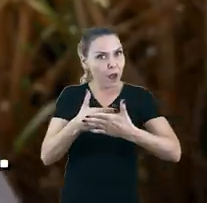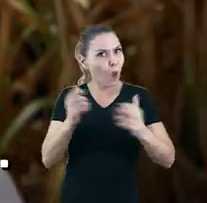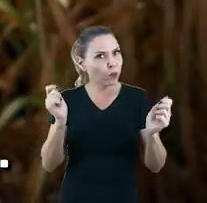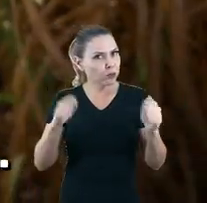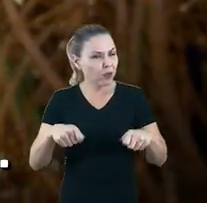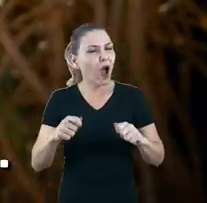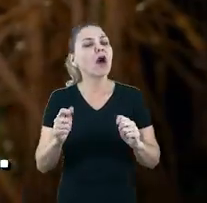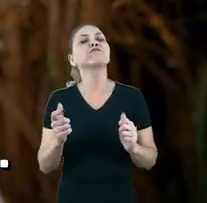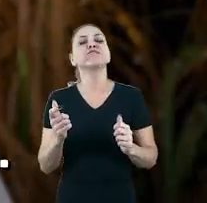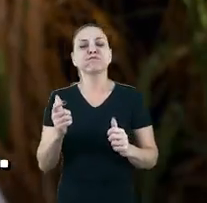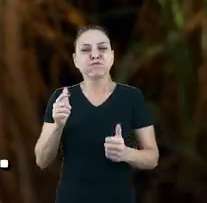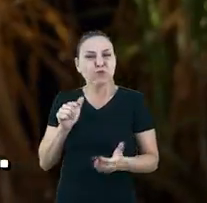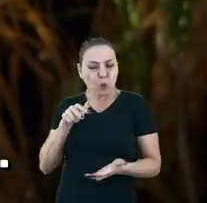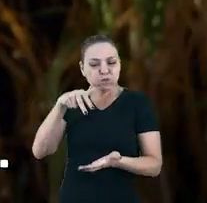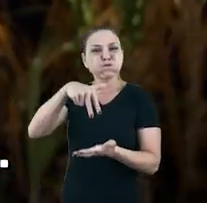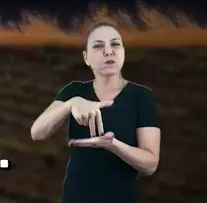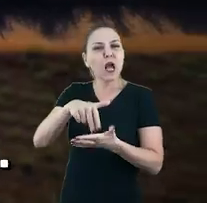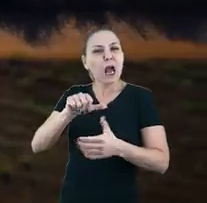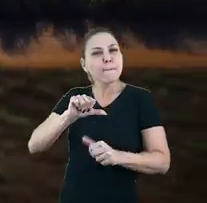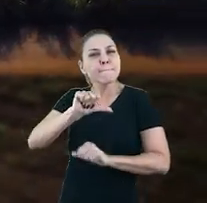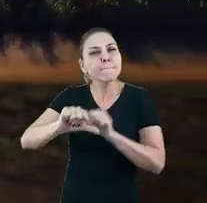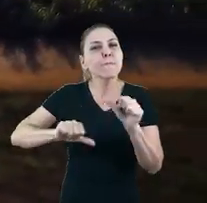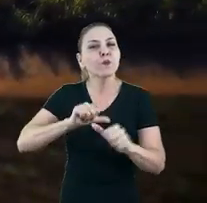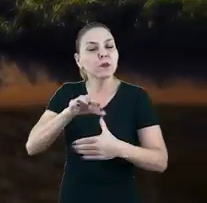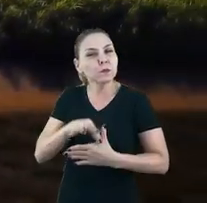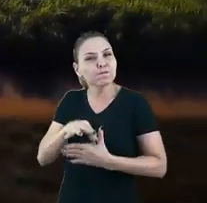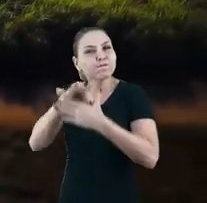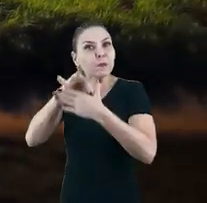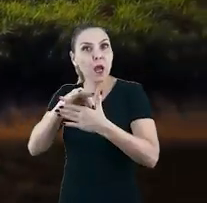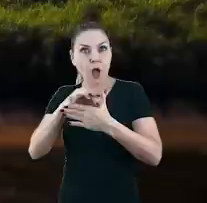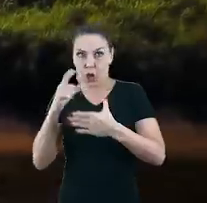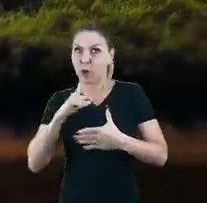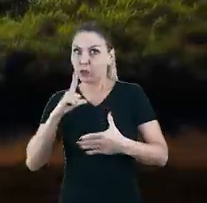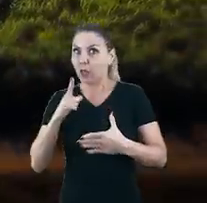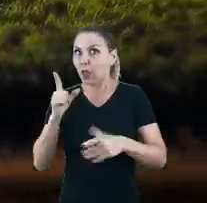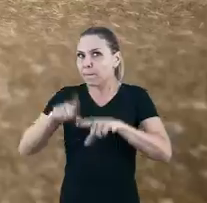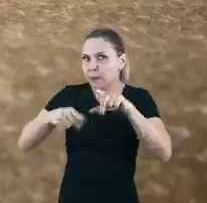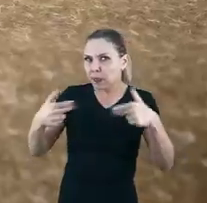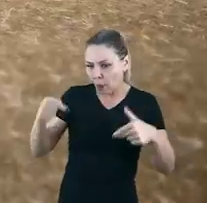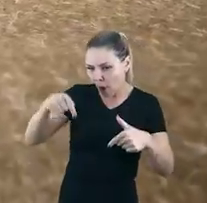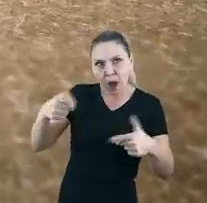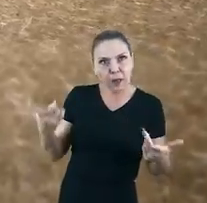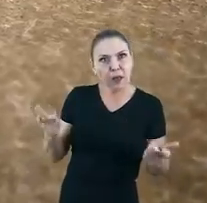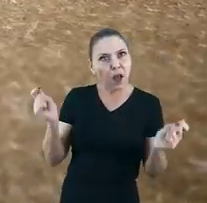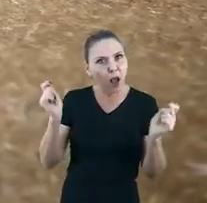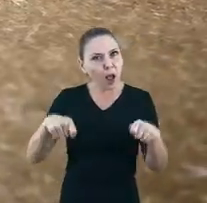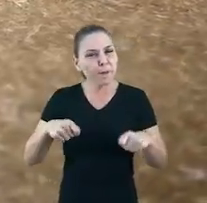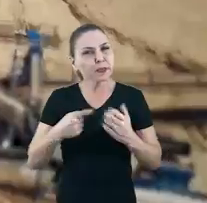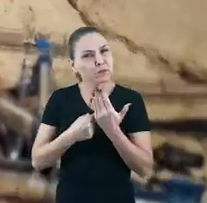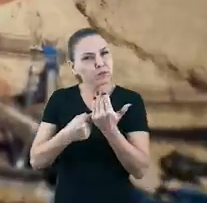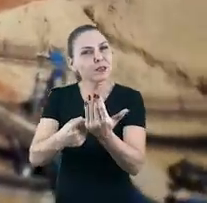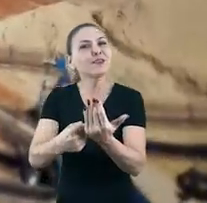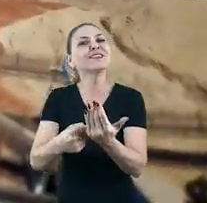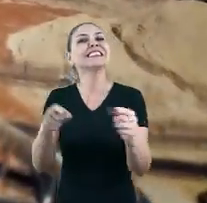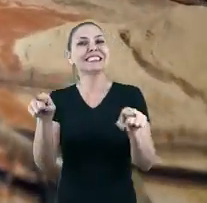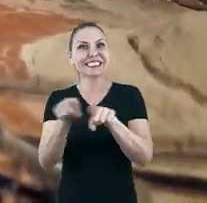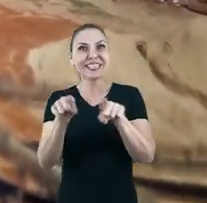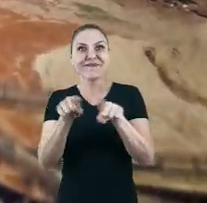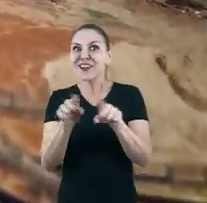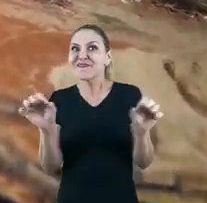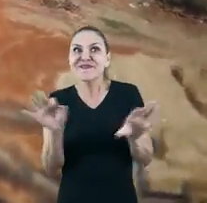pode e deve liderar essa mudança. Matéria-prima, a gente tem. Capacidade e